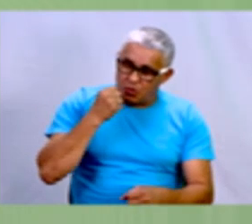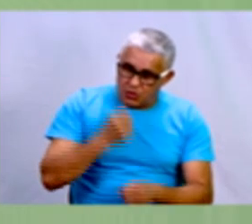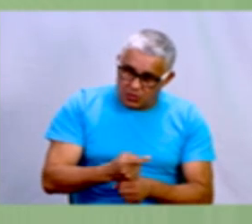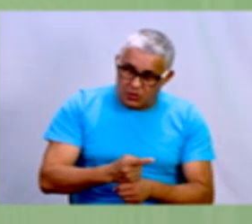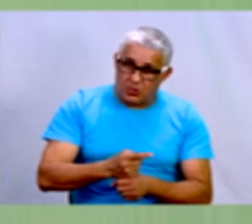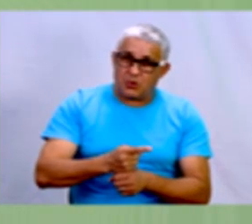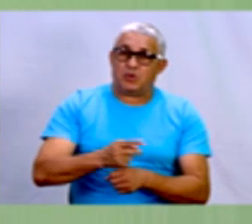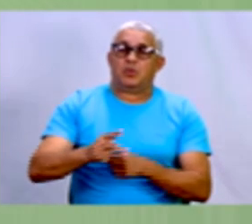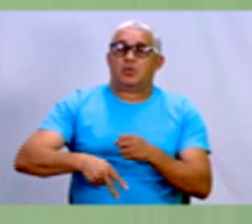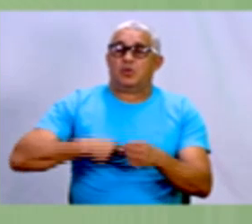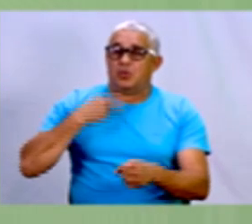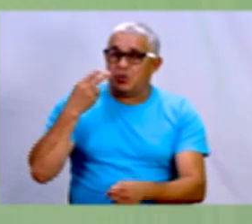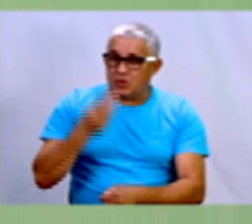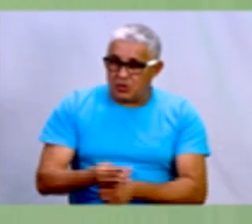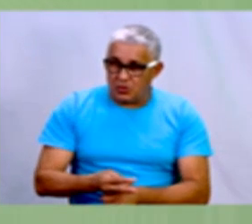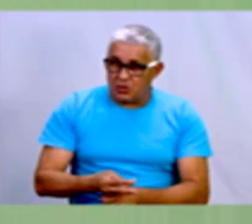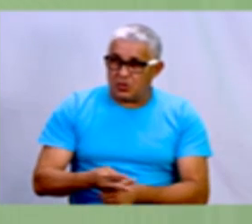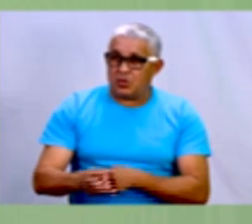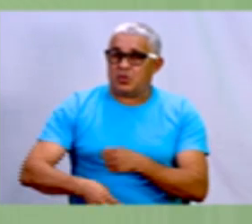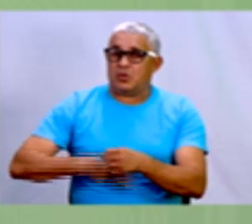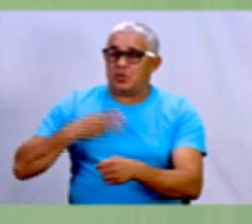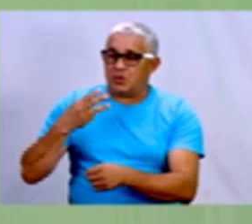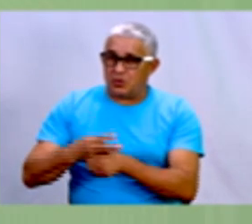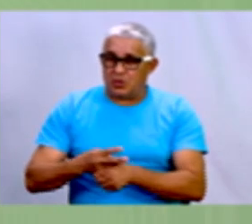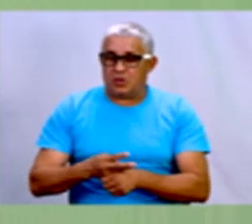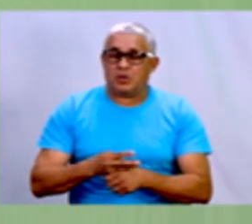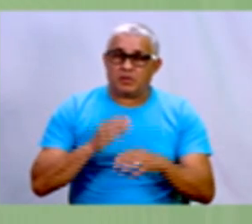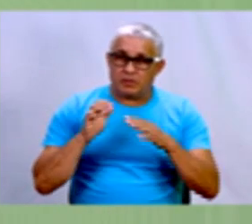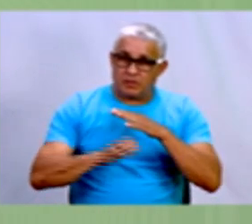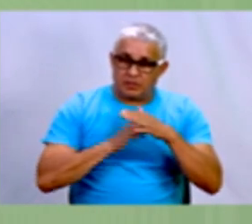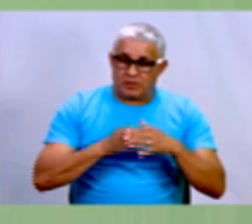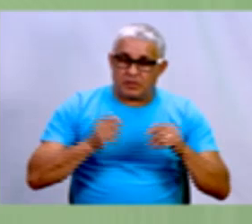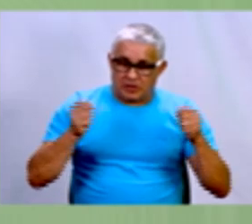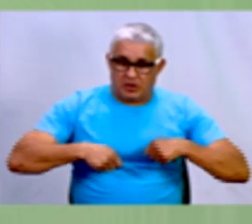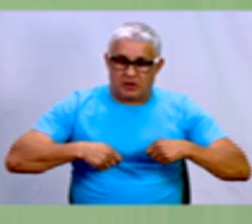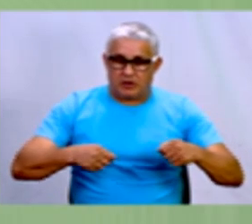né? Determine se o projeto é atrativo para a empresa, né?